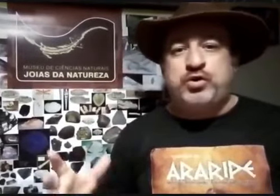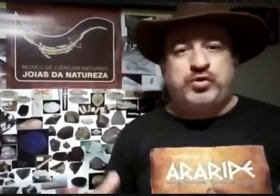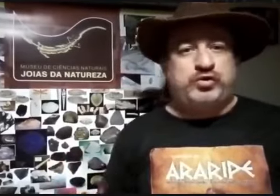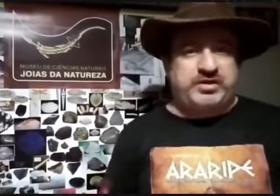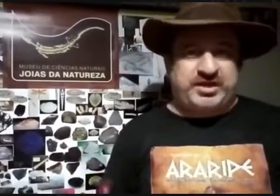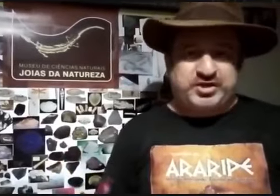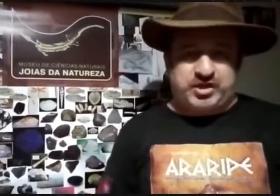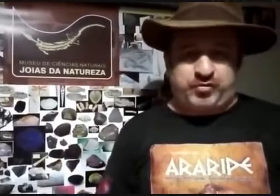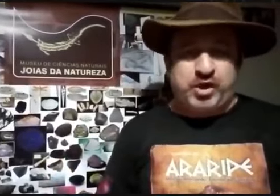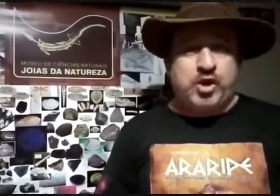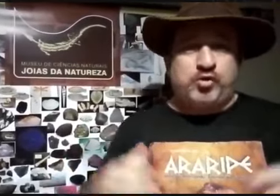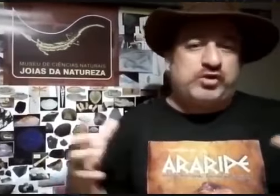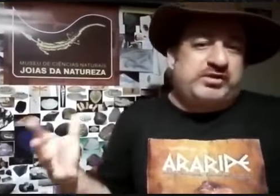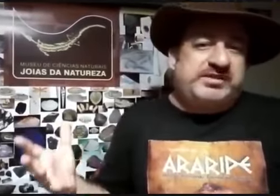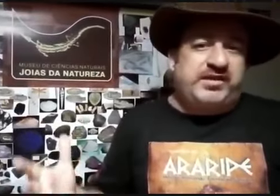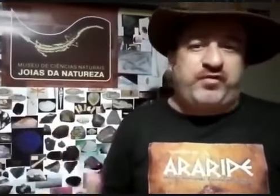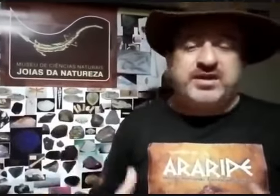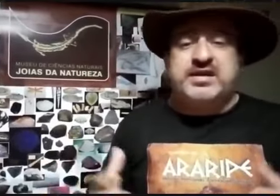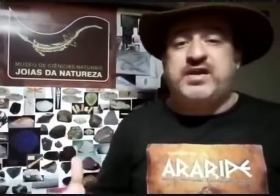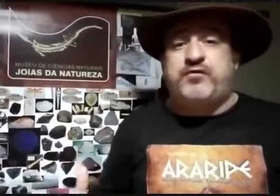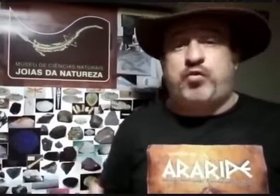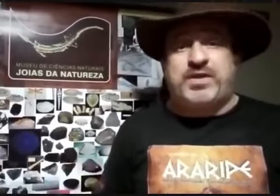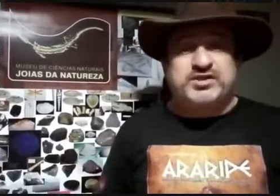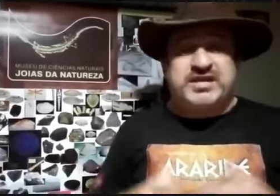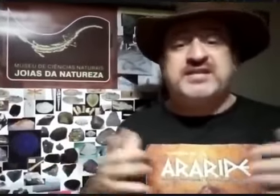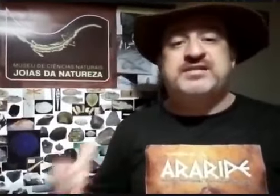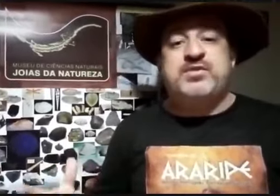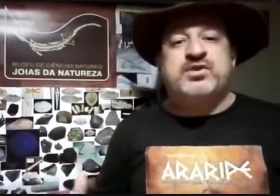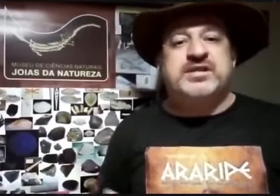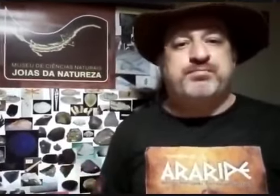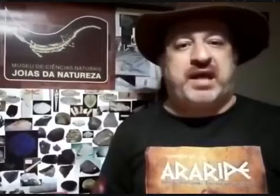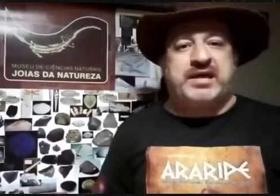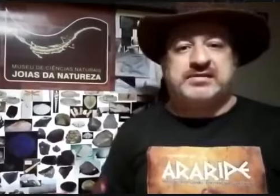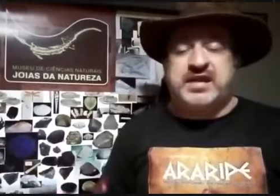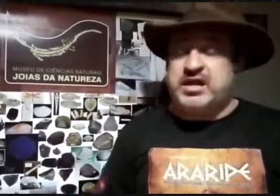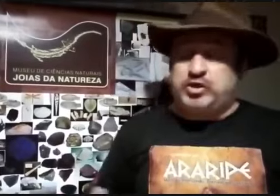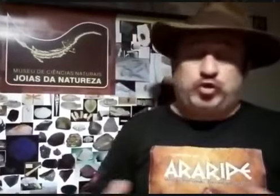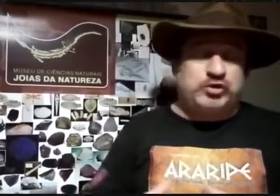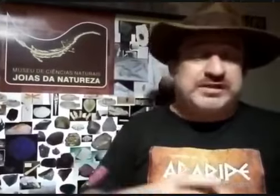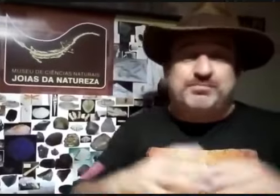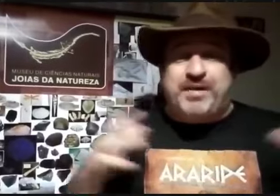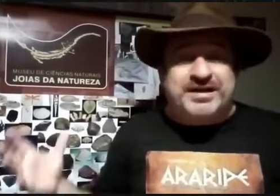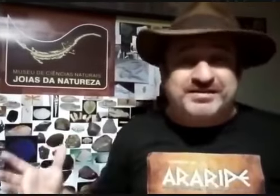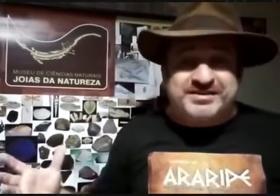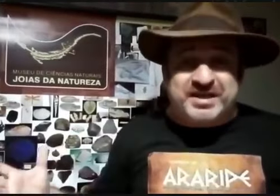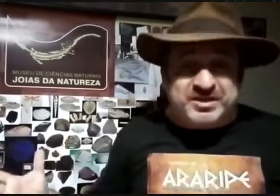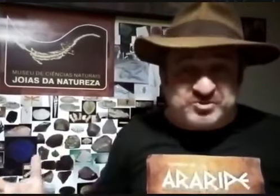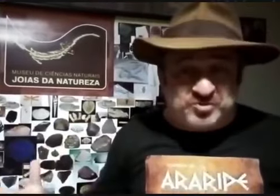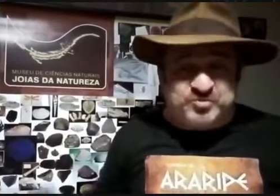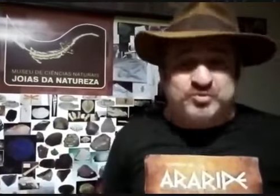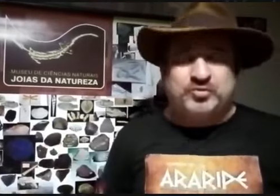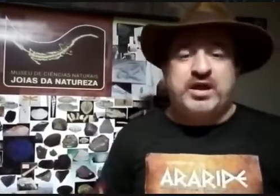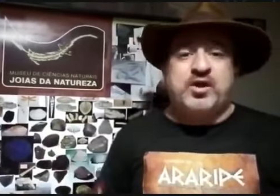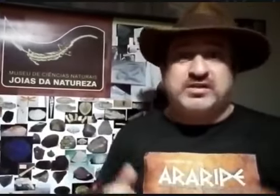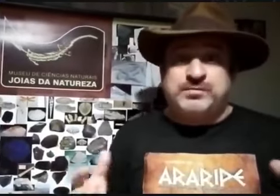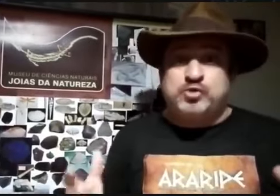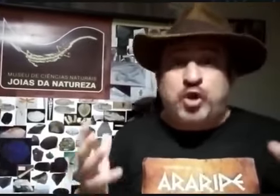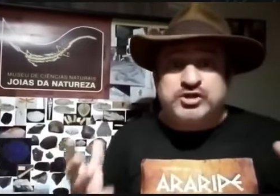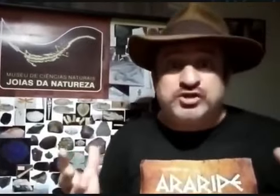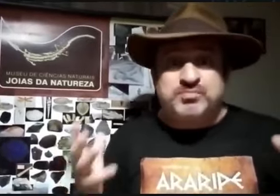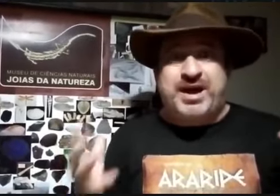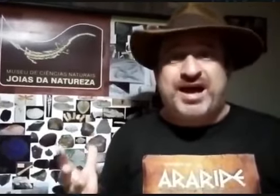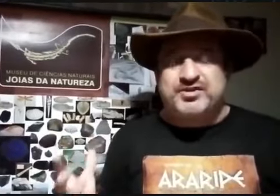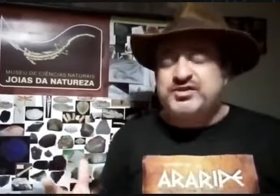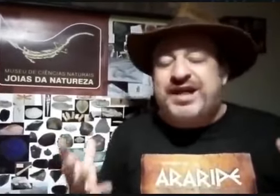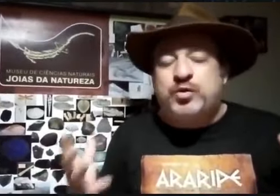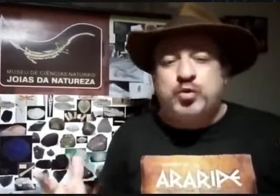será único em toda a região. O nosso acervo é incrível, com mais de 15 mil exemplares de todas as partes e cantos do mundo. Nós temos